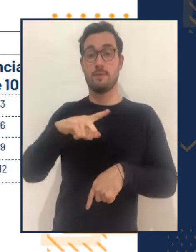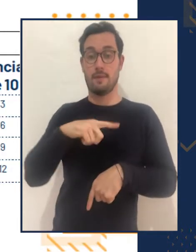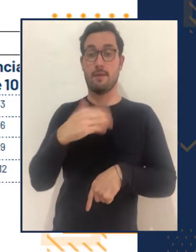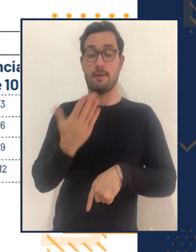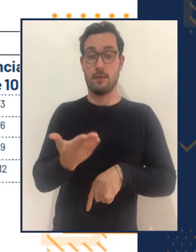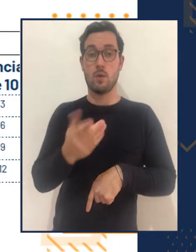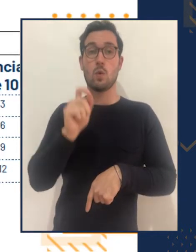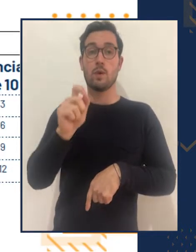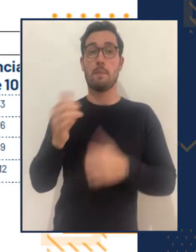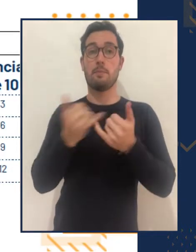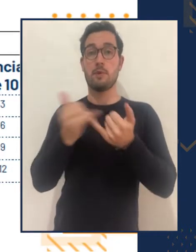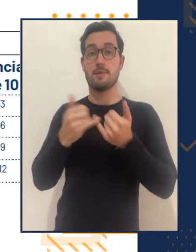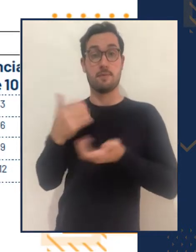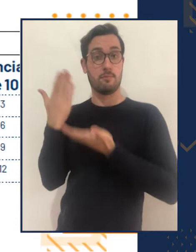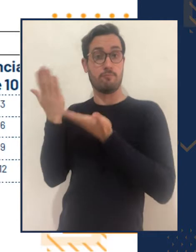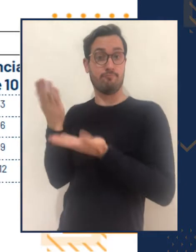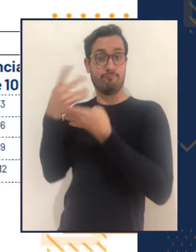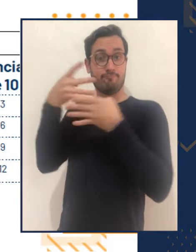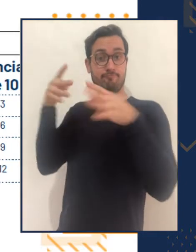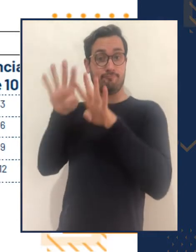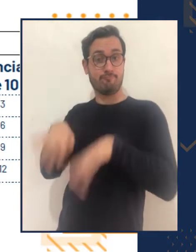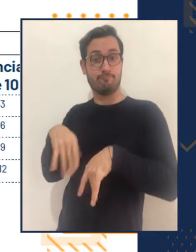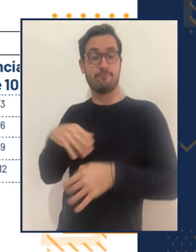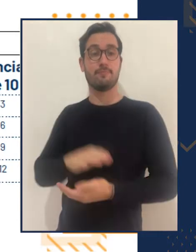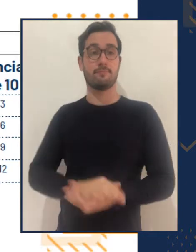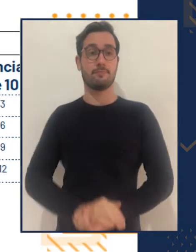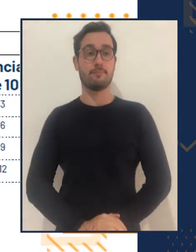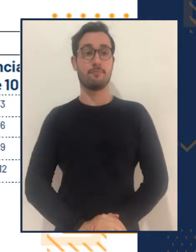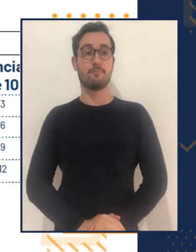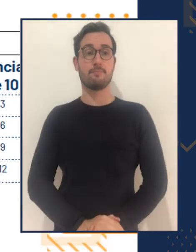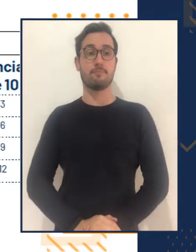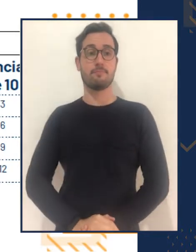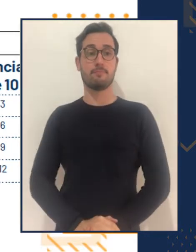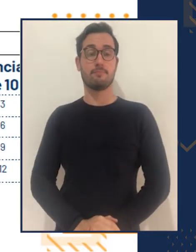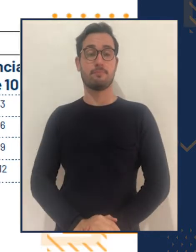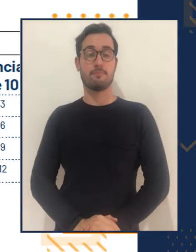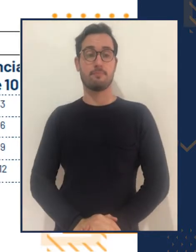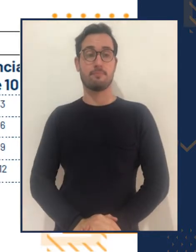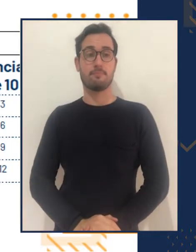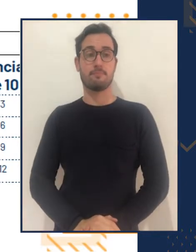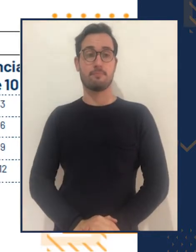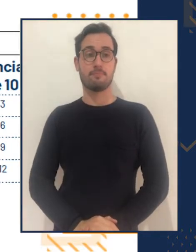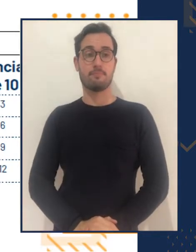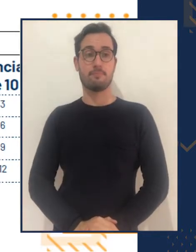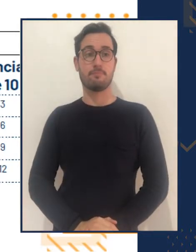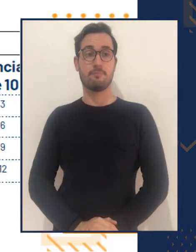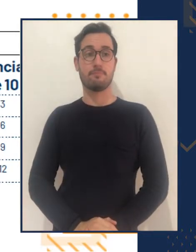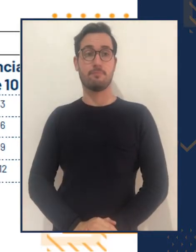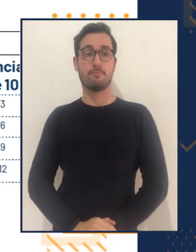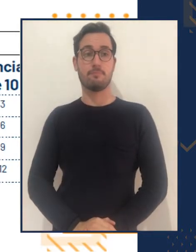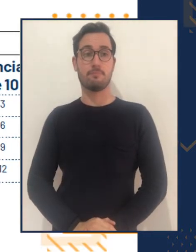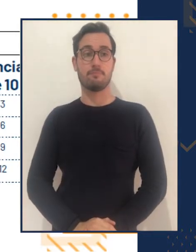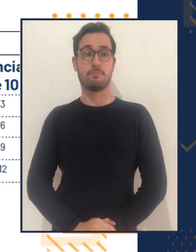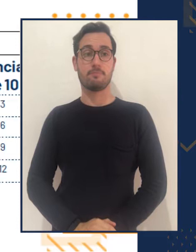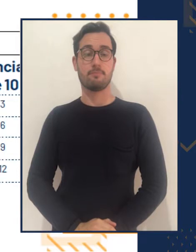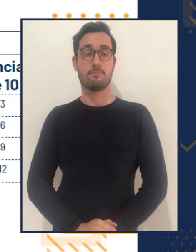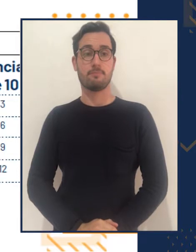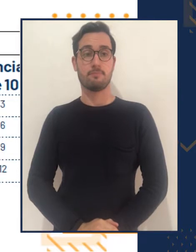como os múltiplos, quilo, que é o K minúsculo, o símbolo, 10 na 3, então a mesma coisa que